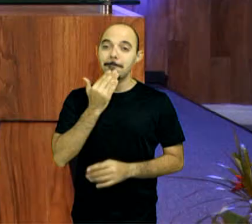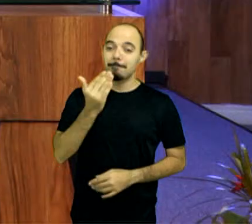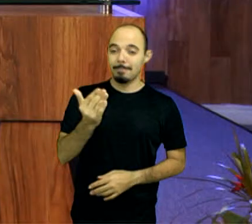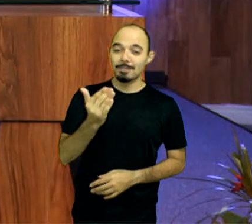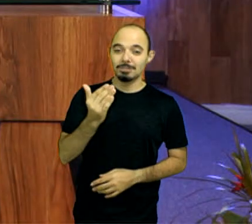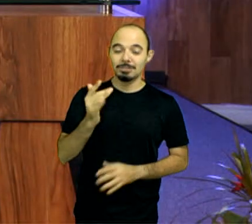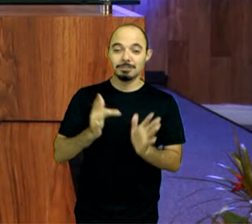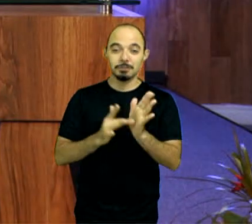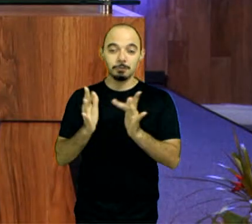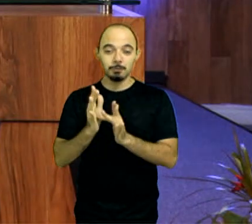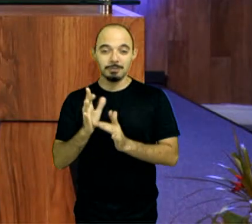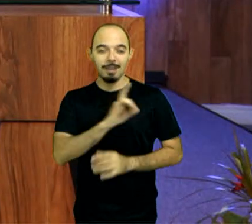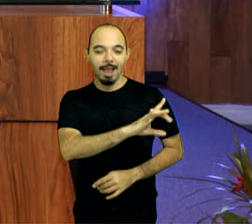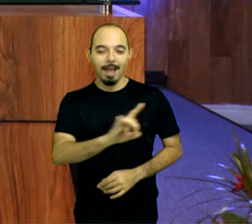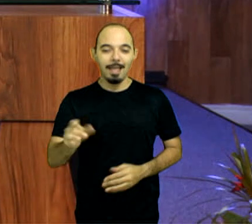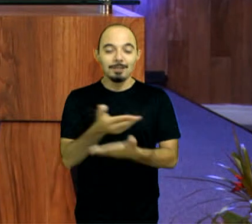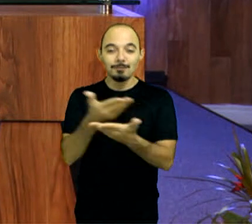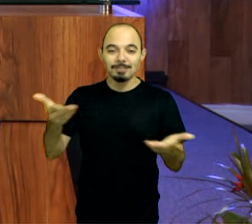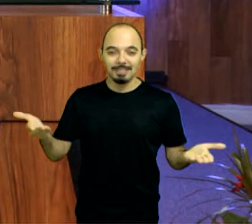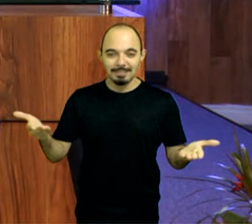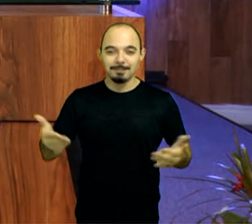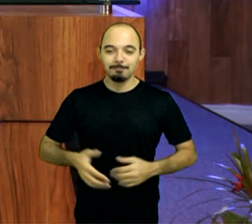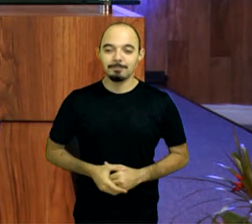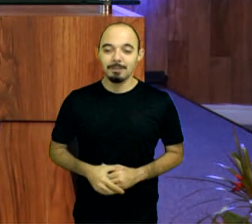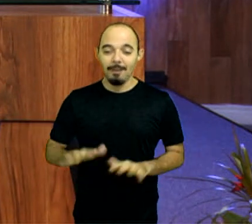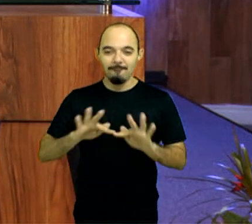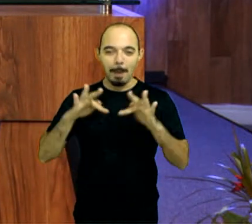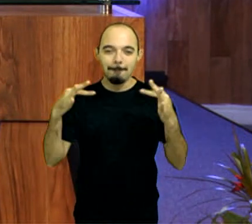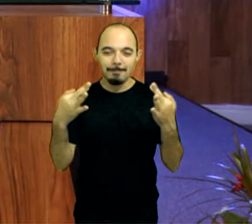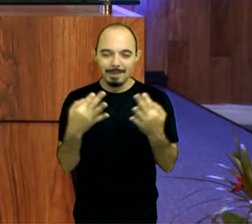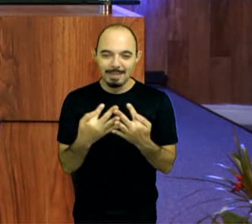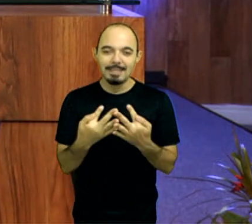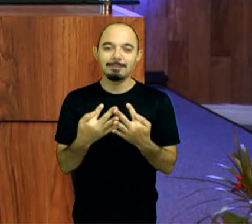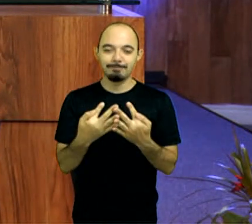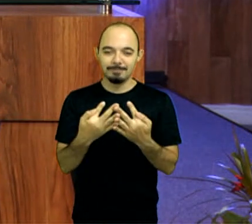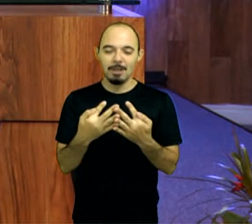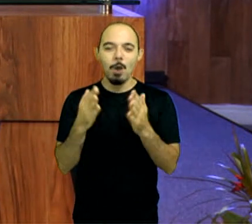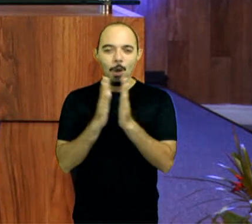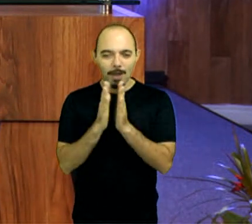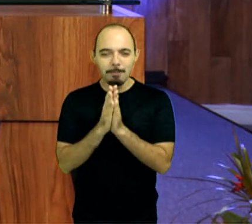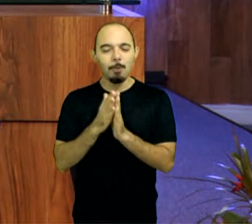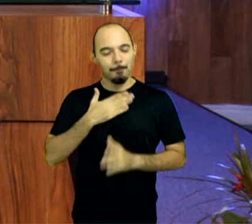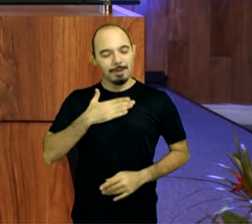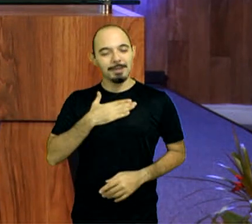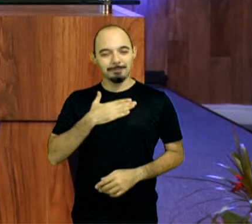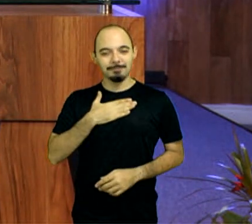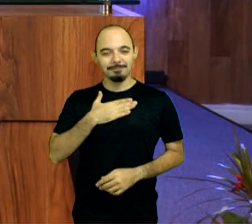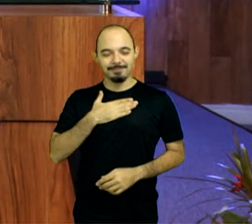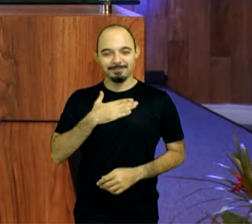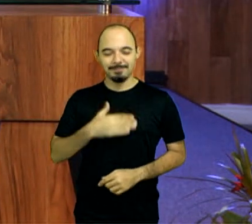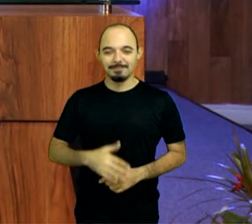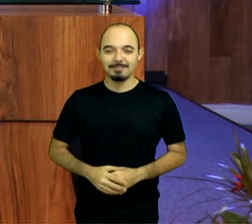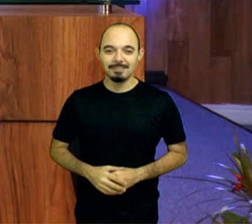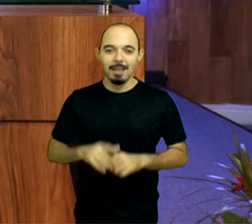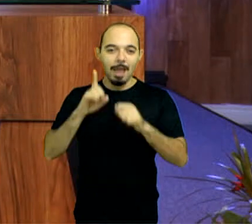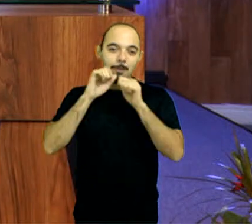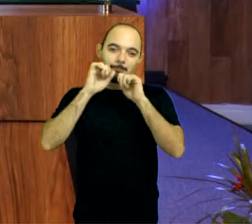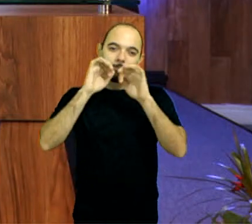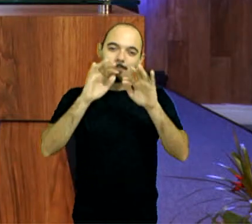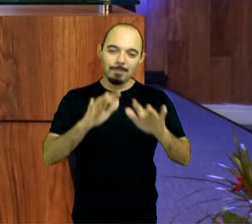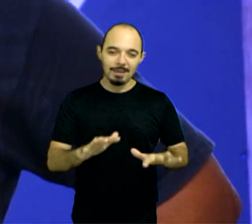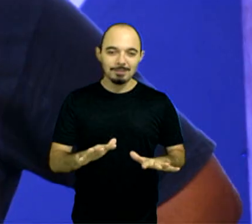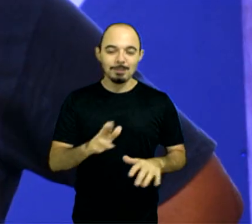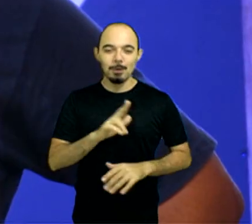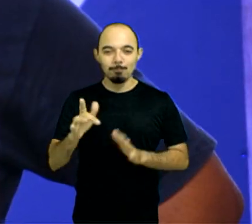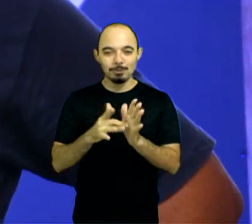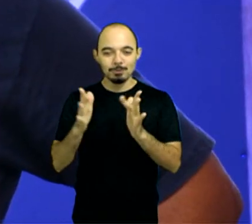cada membro dessa igreja, cada familiar que orou pela minha vida, seja abençoado em nome de Jesus, em suas